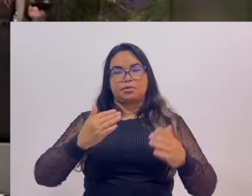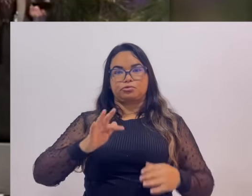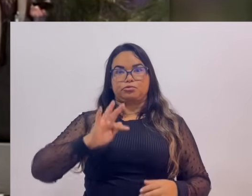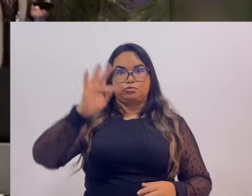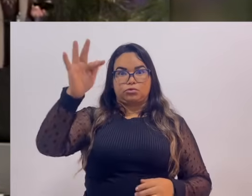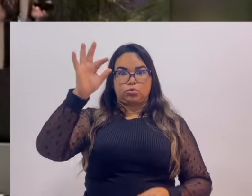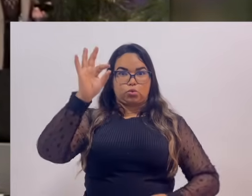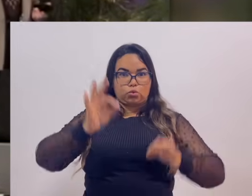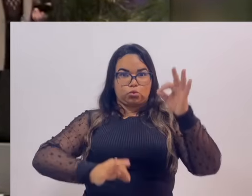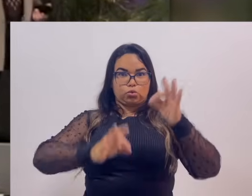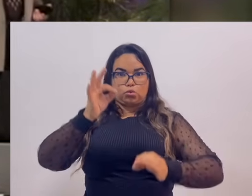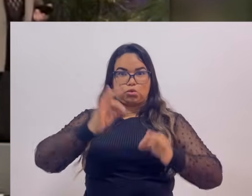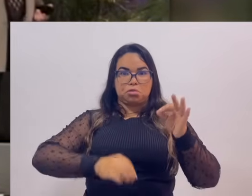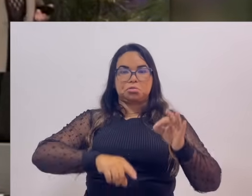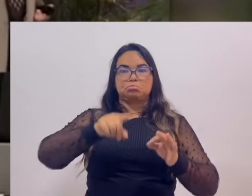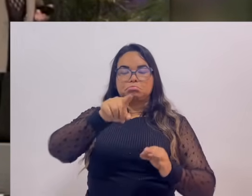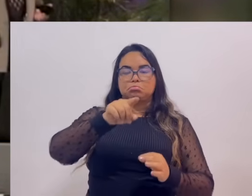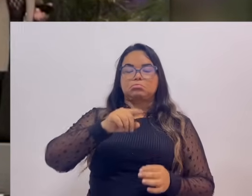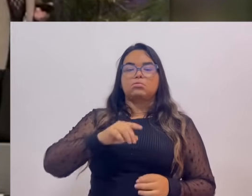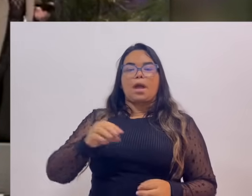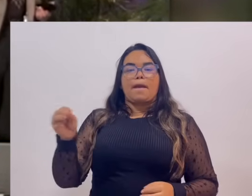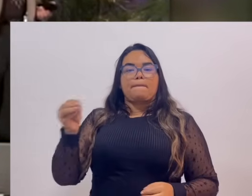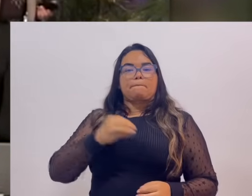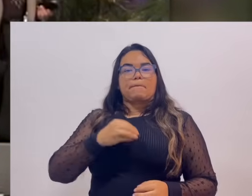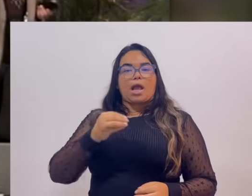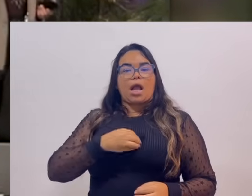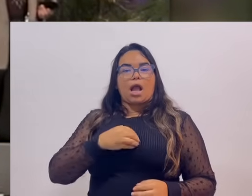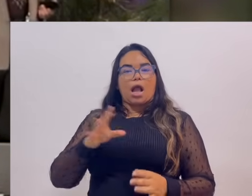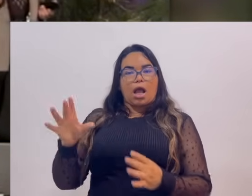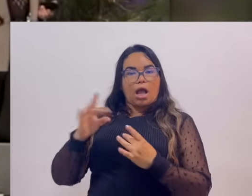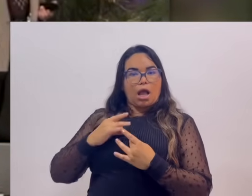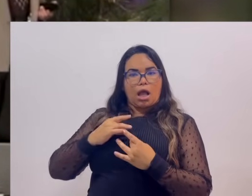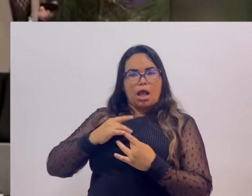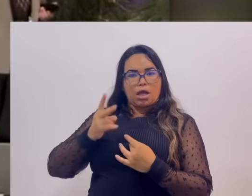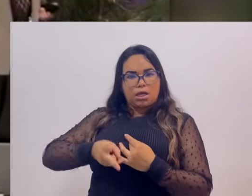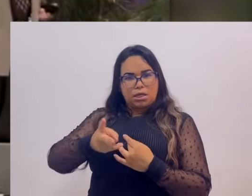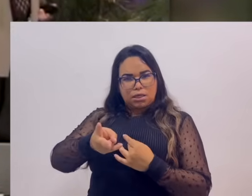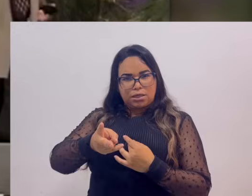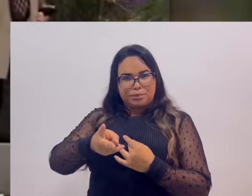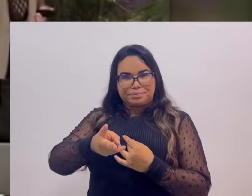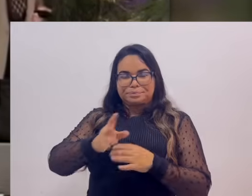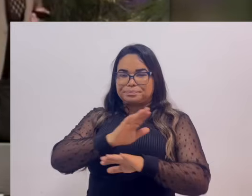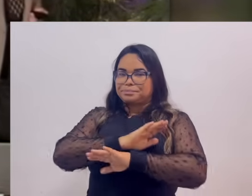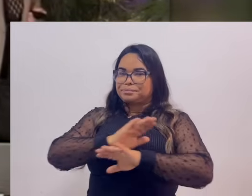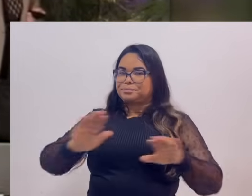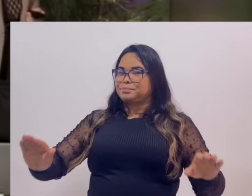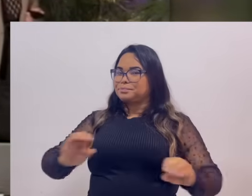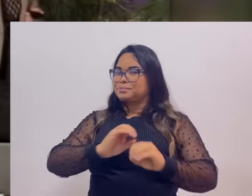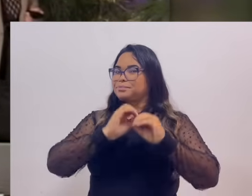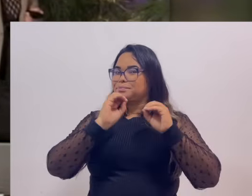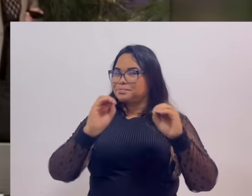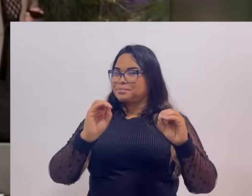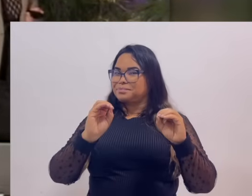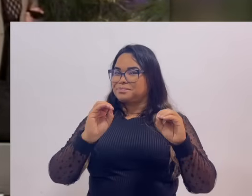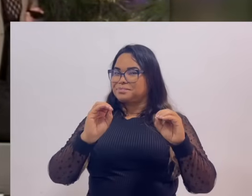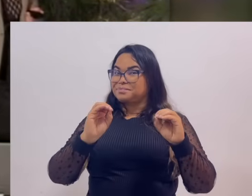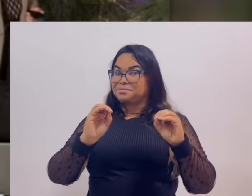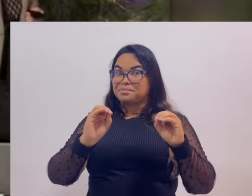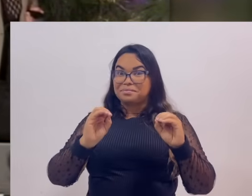então no dia do juízo você estará diante de Deus com quantos pecados sobre si?